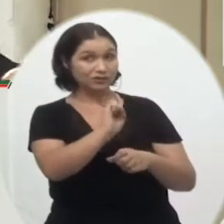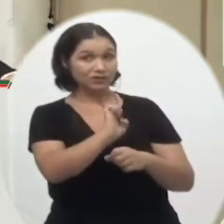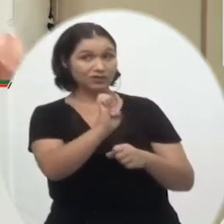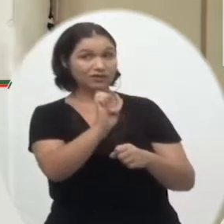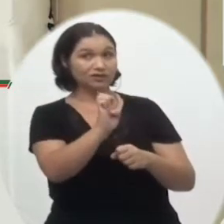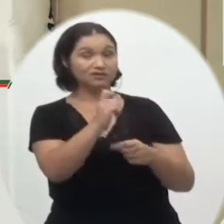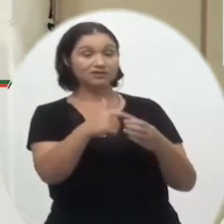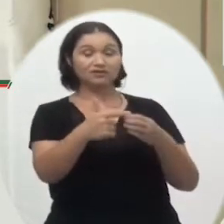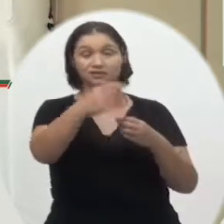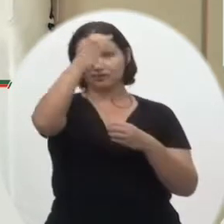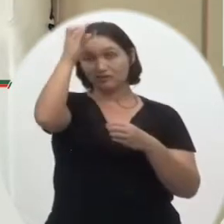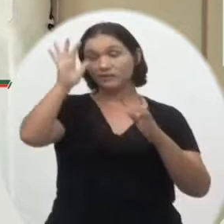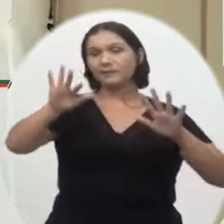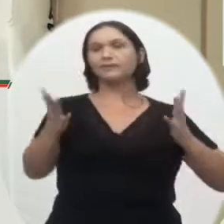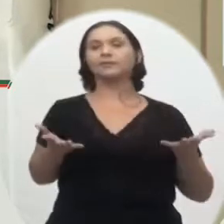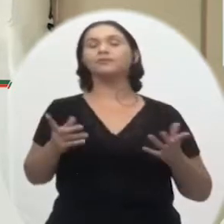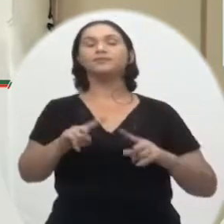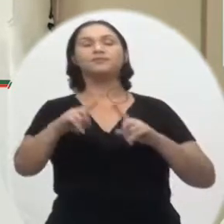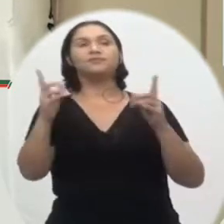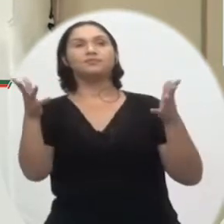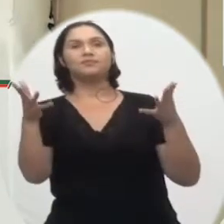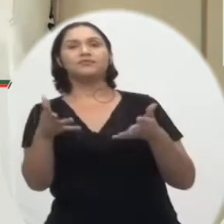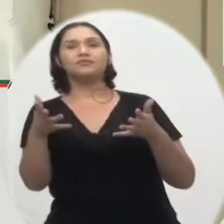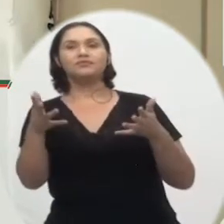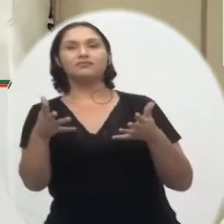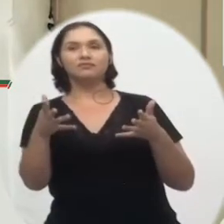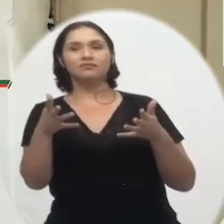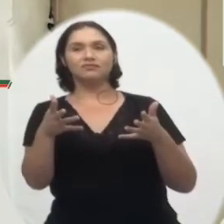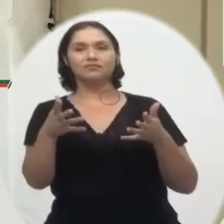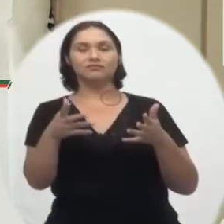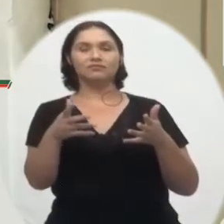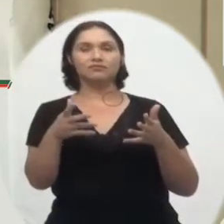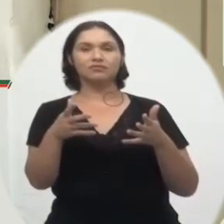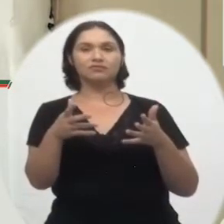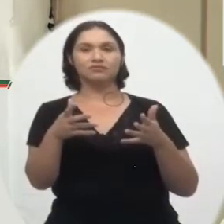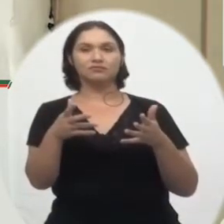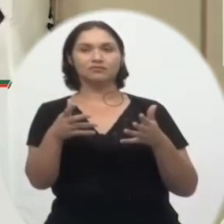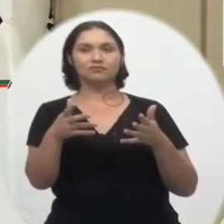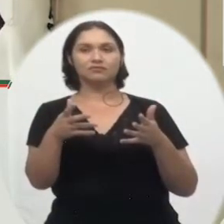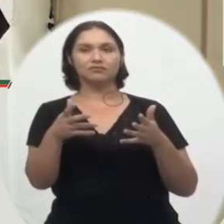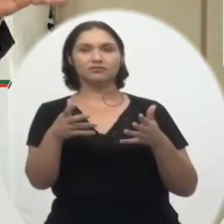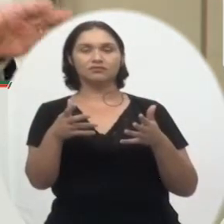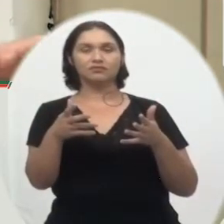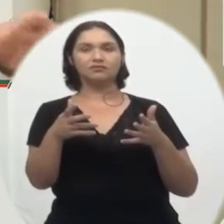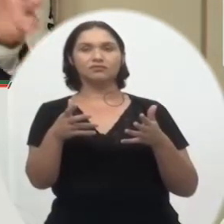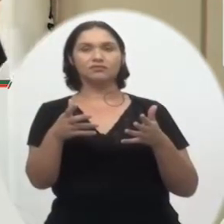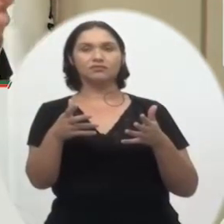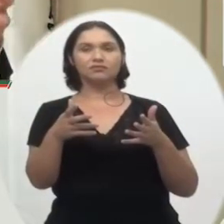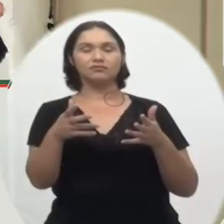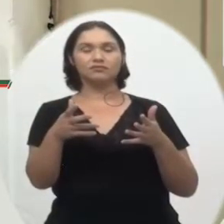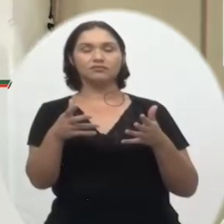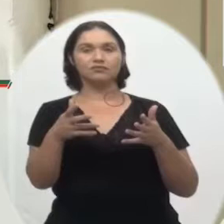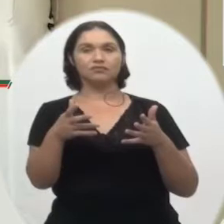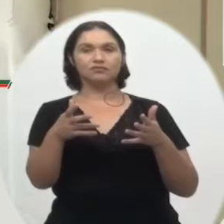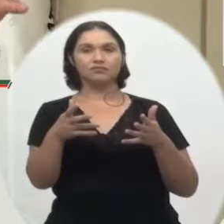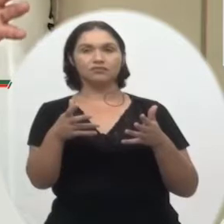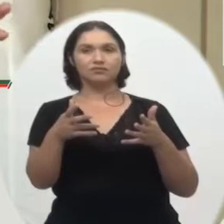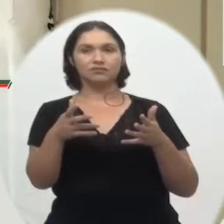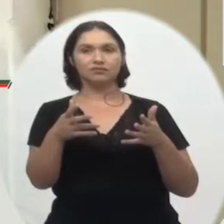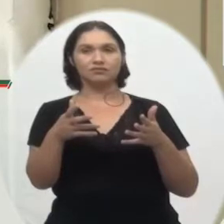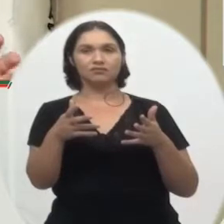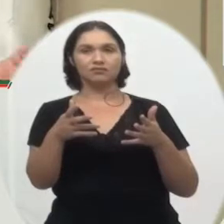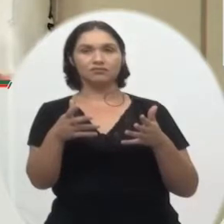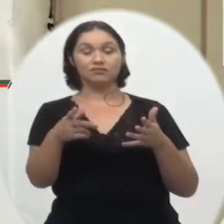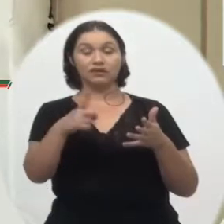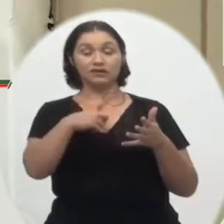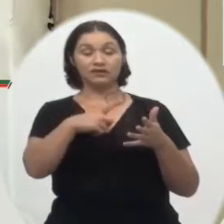aí. Mas, assim, olhando, é salutar. Você falou, atinge mais. Só no baixo, no médio